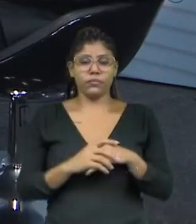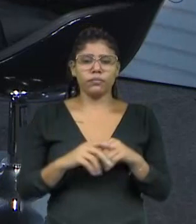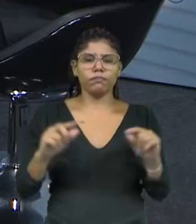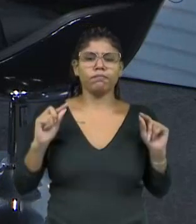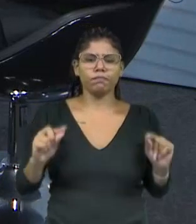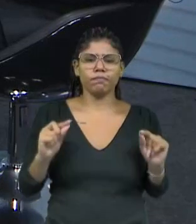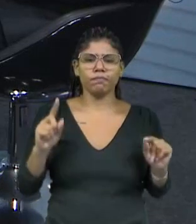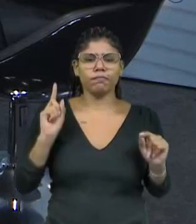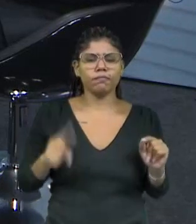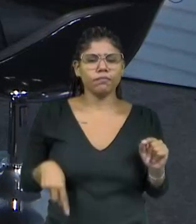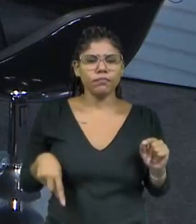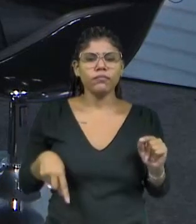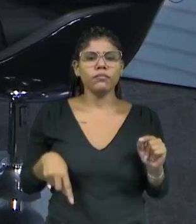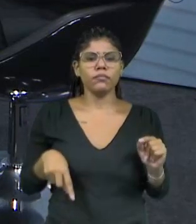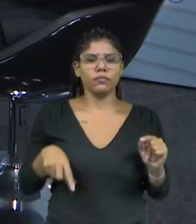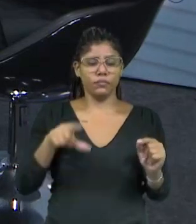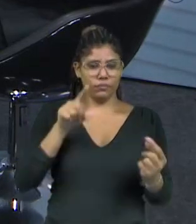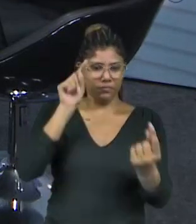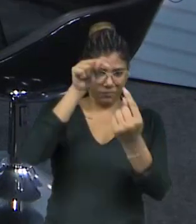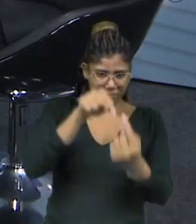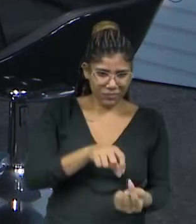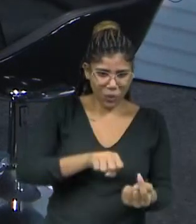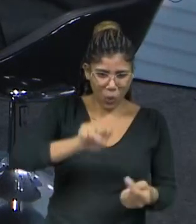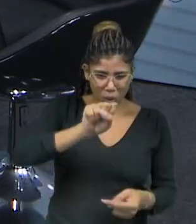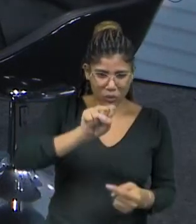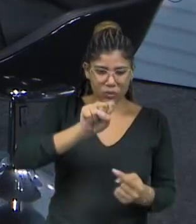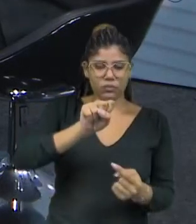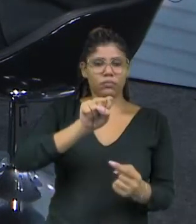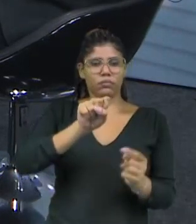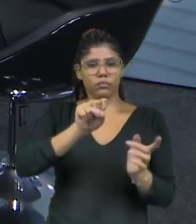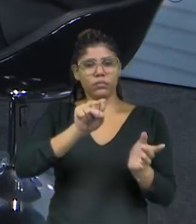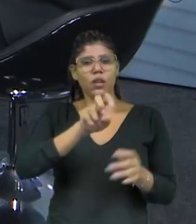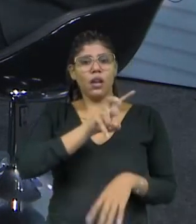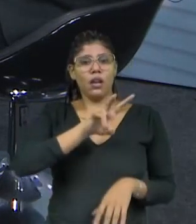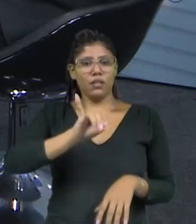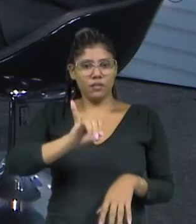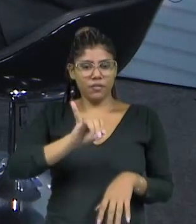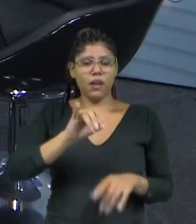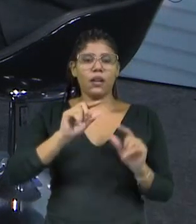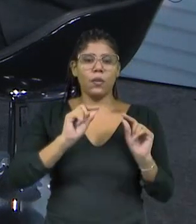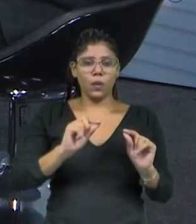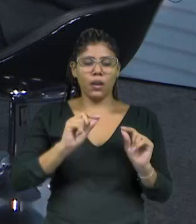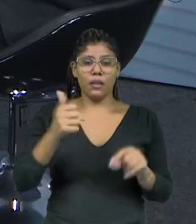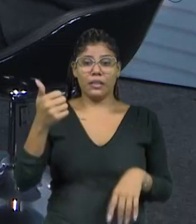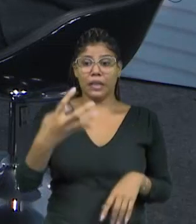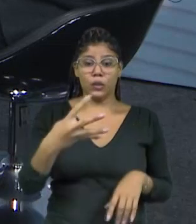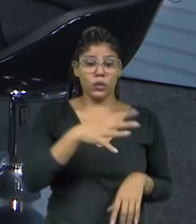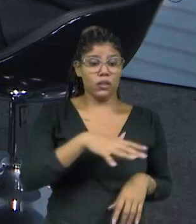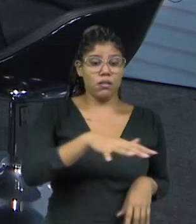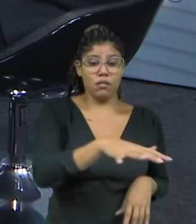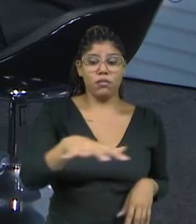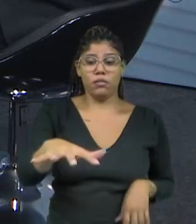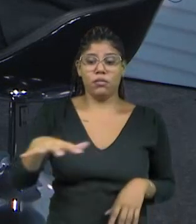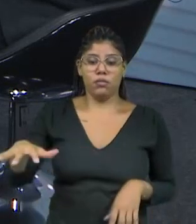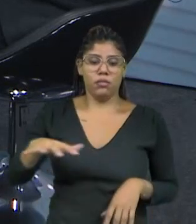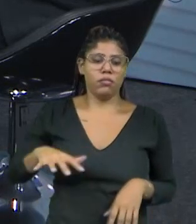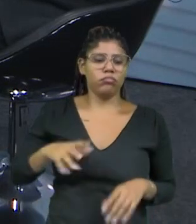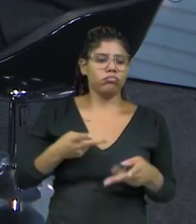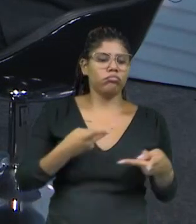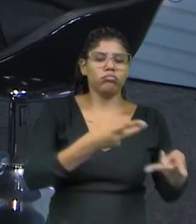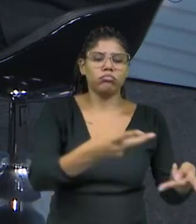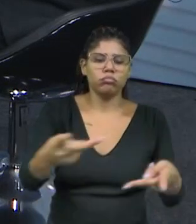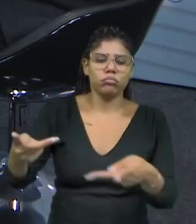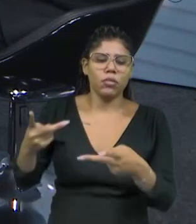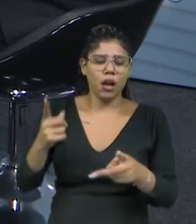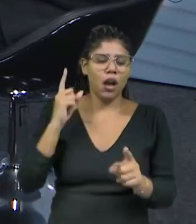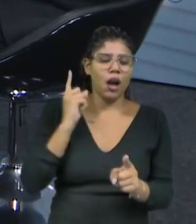exatamente parte desses 8 vai para as 14 regiões de planejamento do Estado e identifica desses 8 quais são